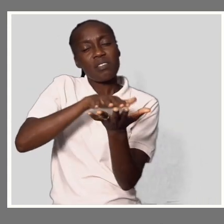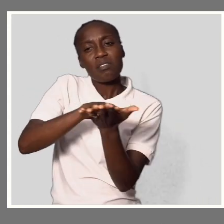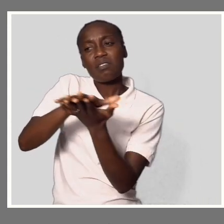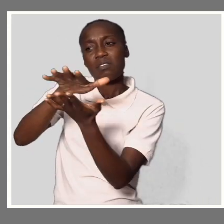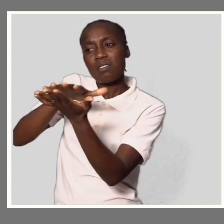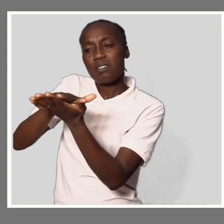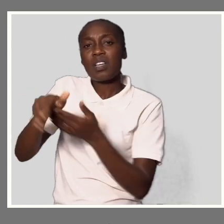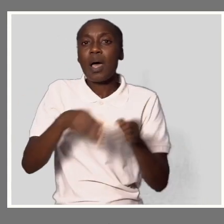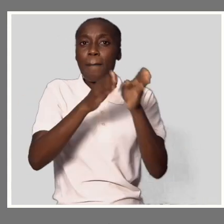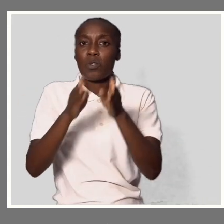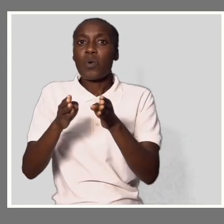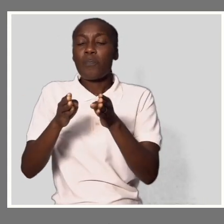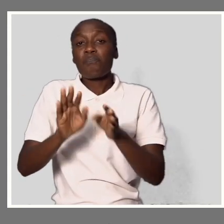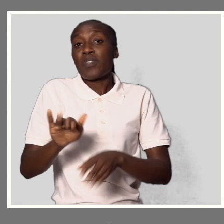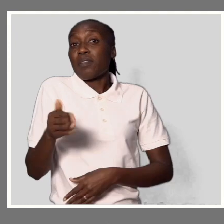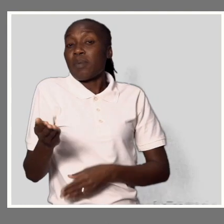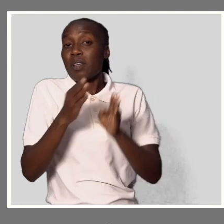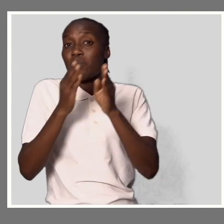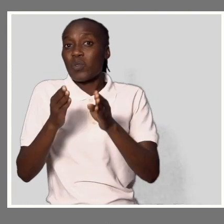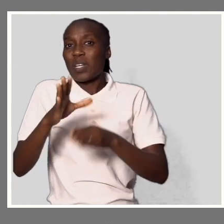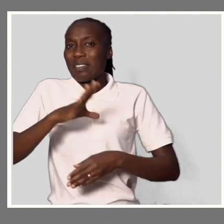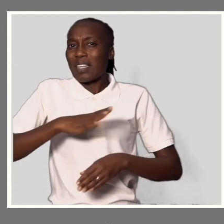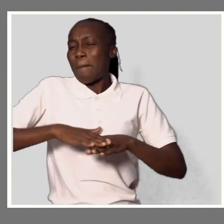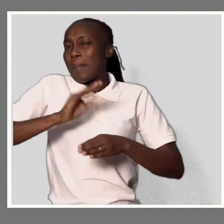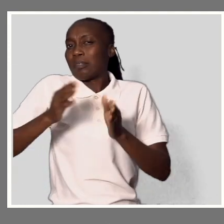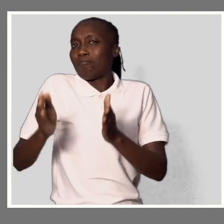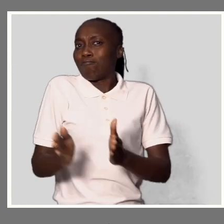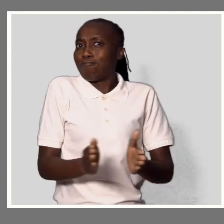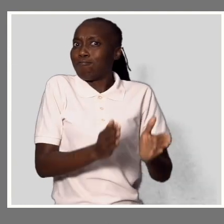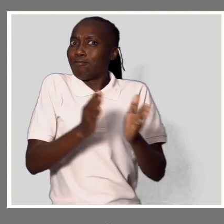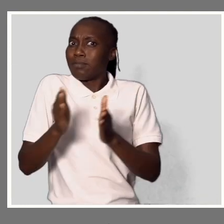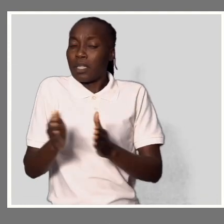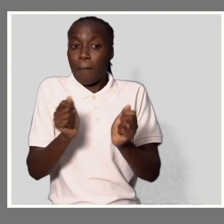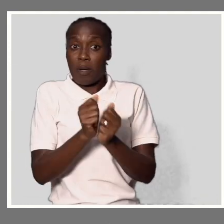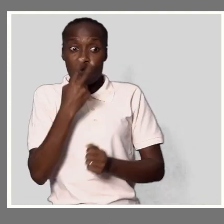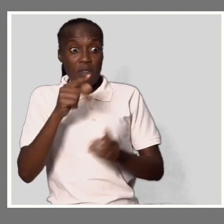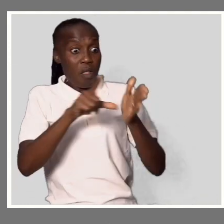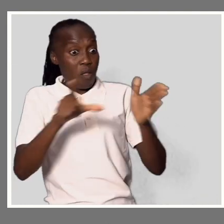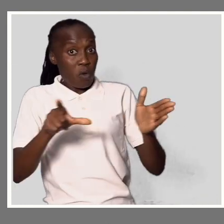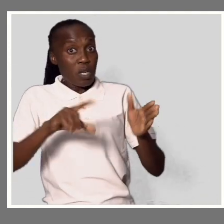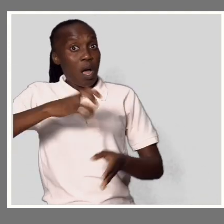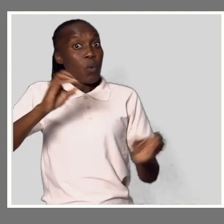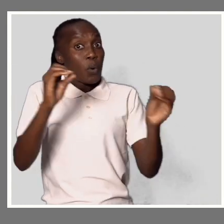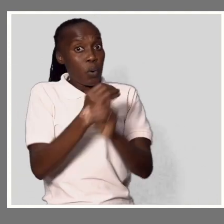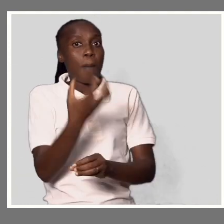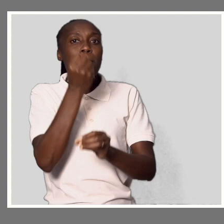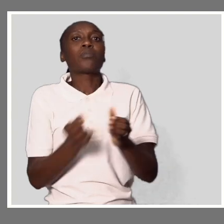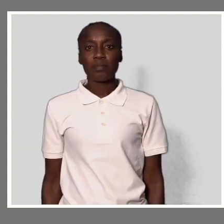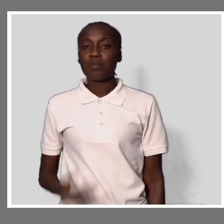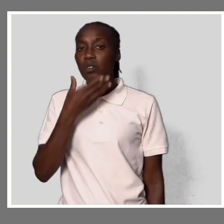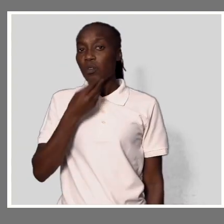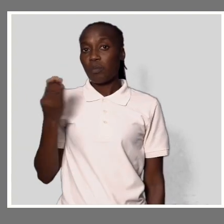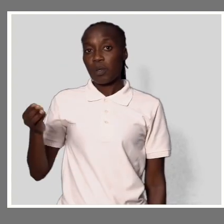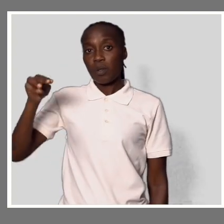pessoas. Aquelas que são mais organizadas, é fácil impor. Se o estabelecimento não tiver, encerrar. Vamos encerrar.